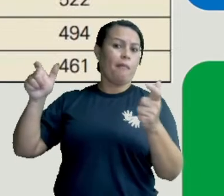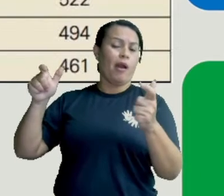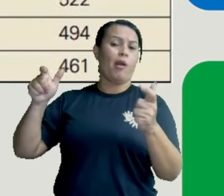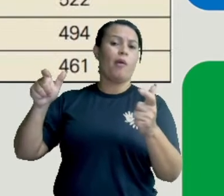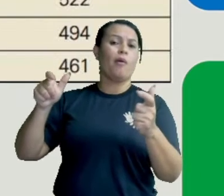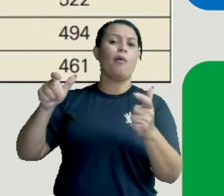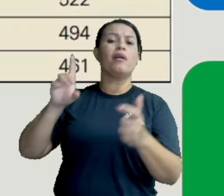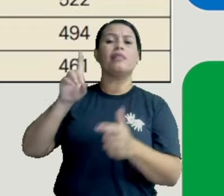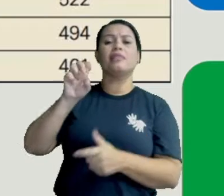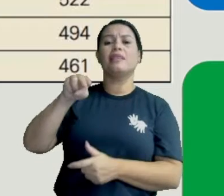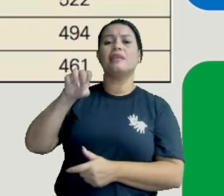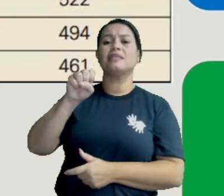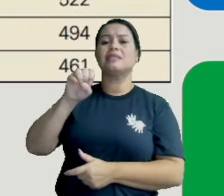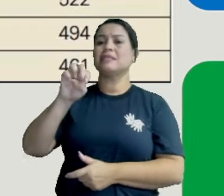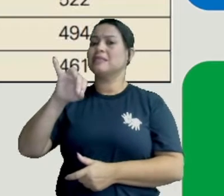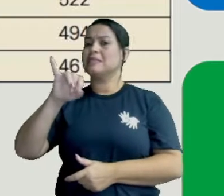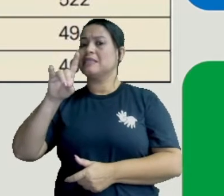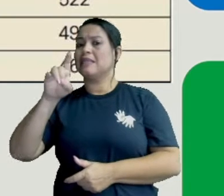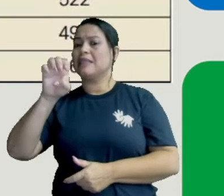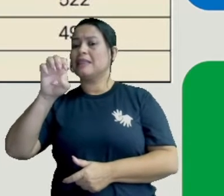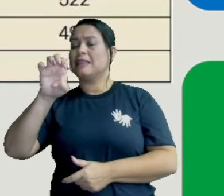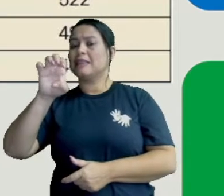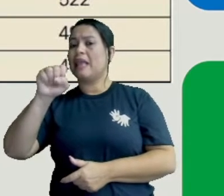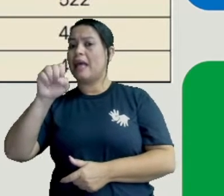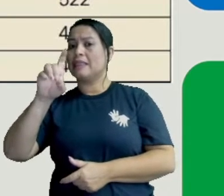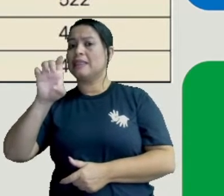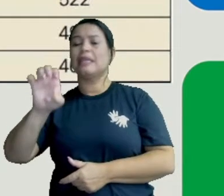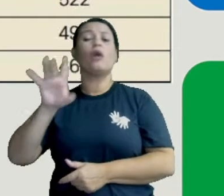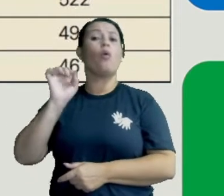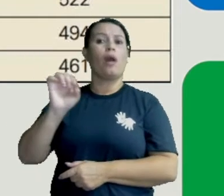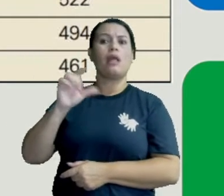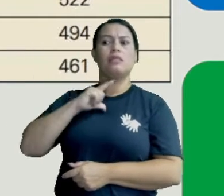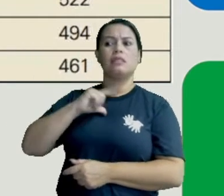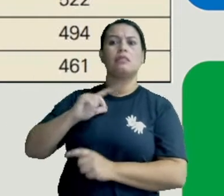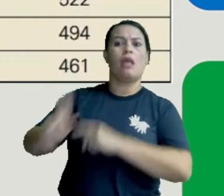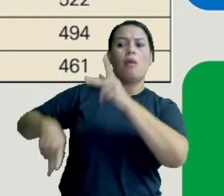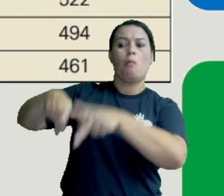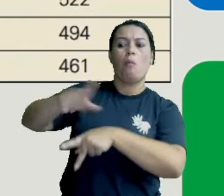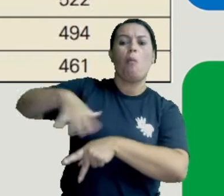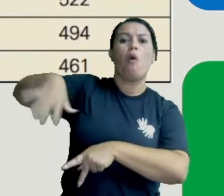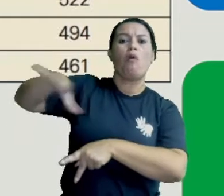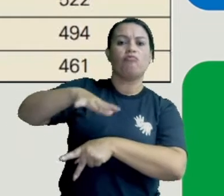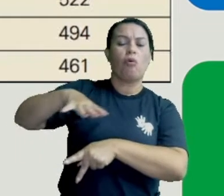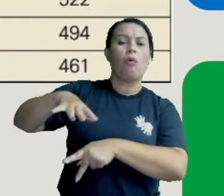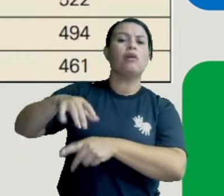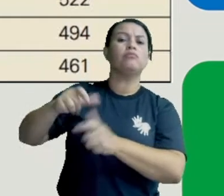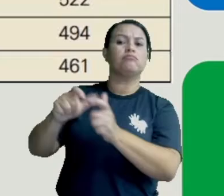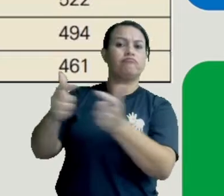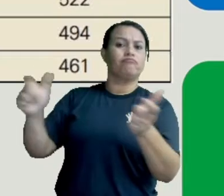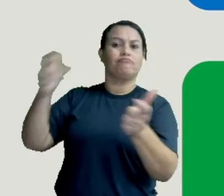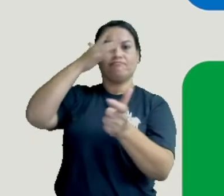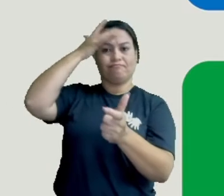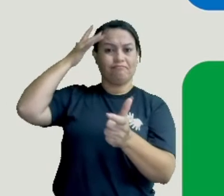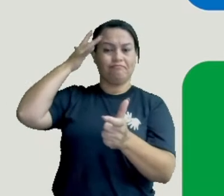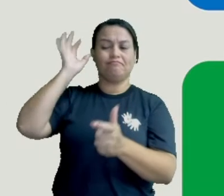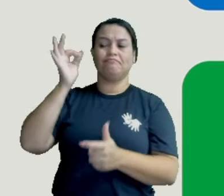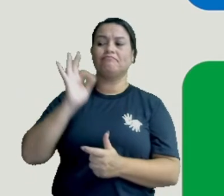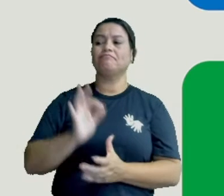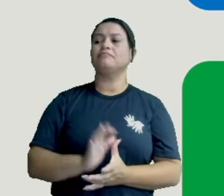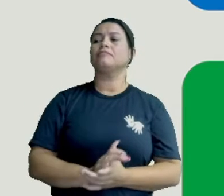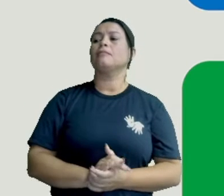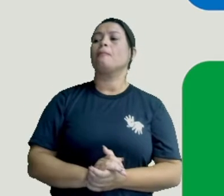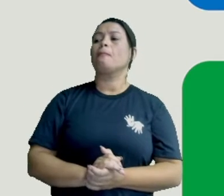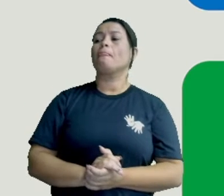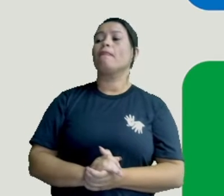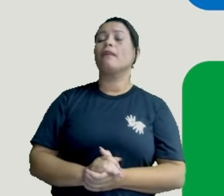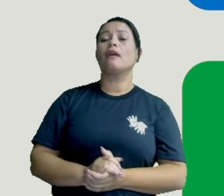mundo. Então, nesse caso, ele é um país considerado bastante povoado ou simplesmente densamente povoado, tá?